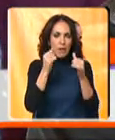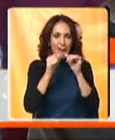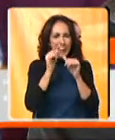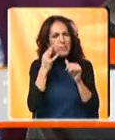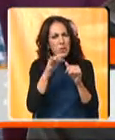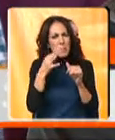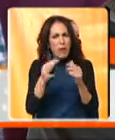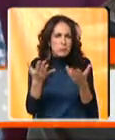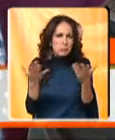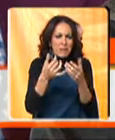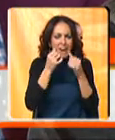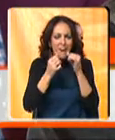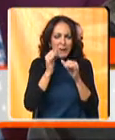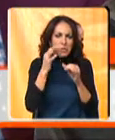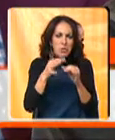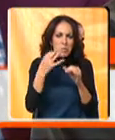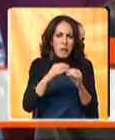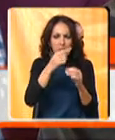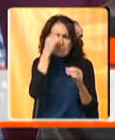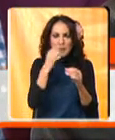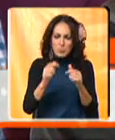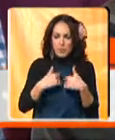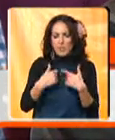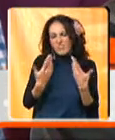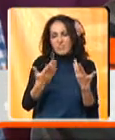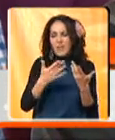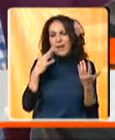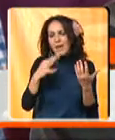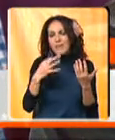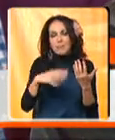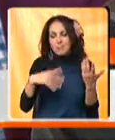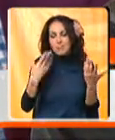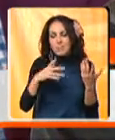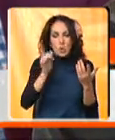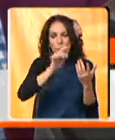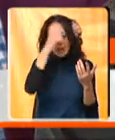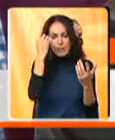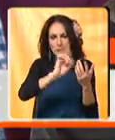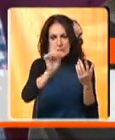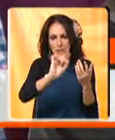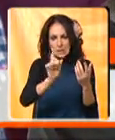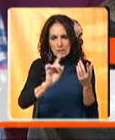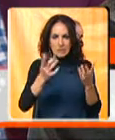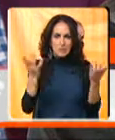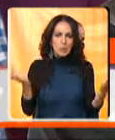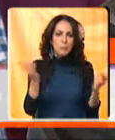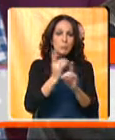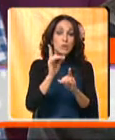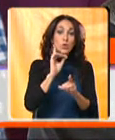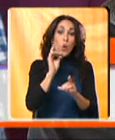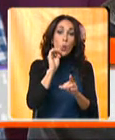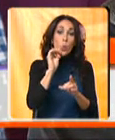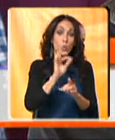normal. Será dita uma cirurgia normalmente difícil, mas para nós é a nossa rotina. Portanto, não foi difícil. Precisamente porque ela é